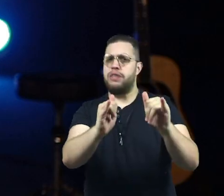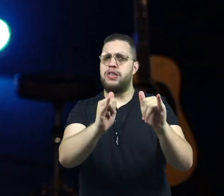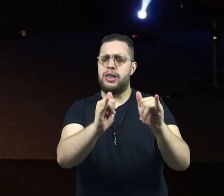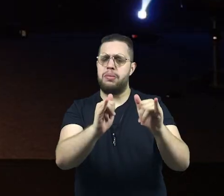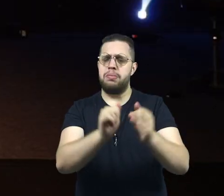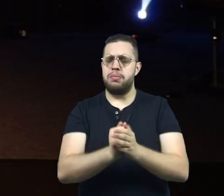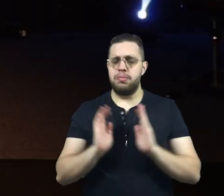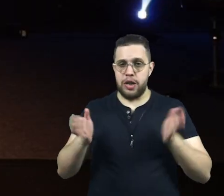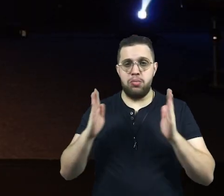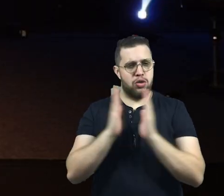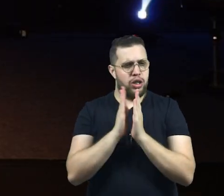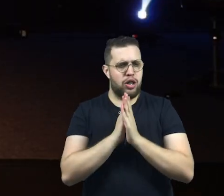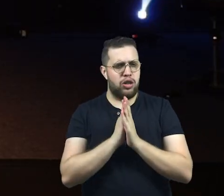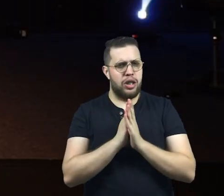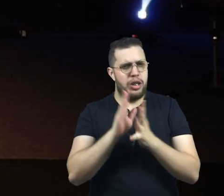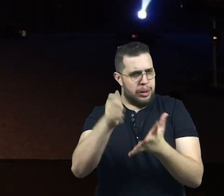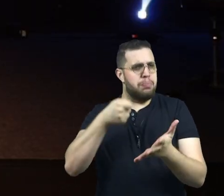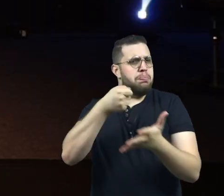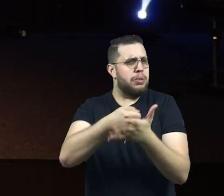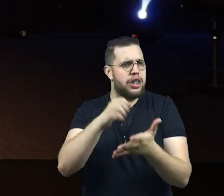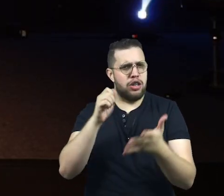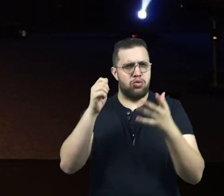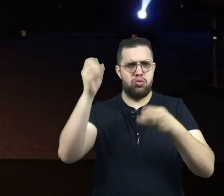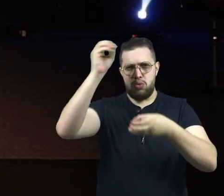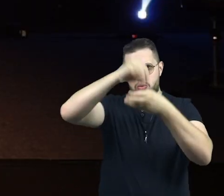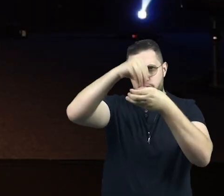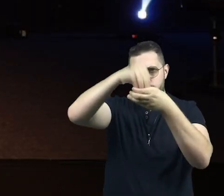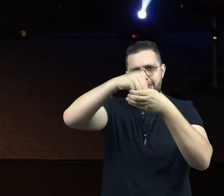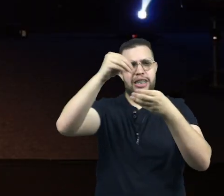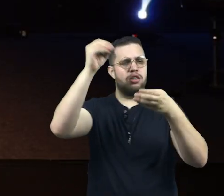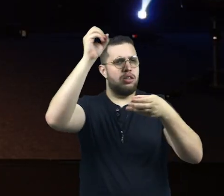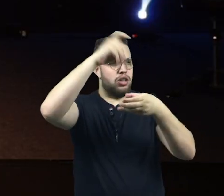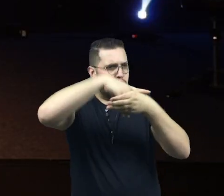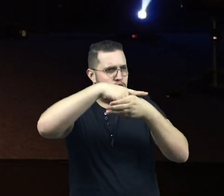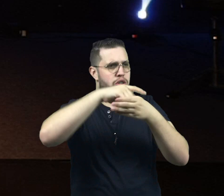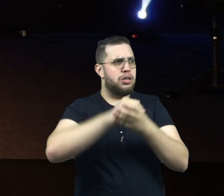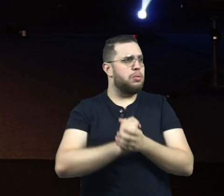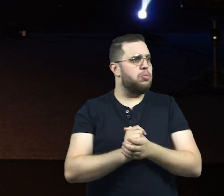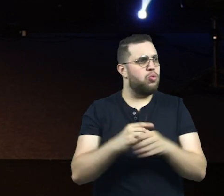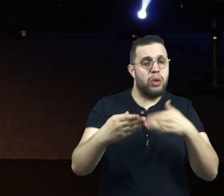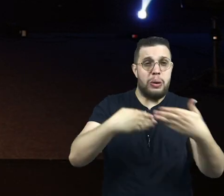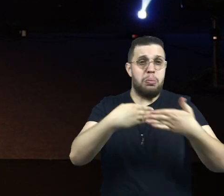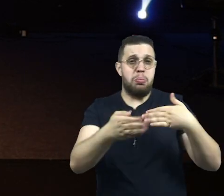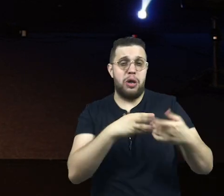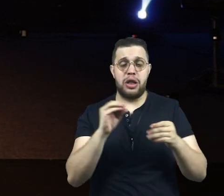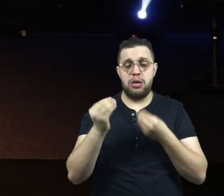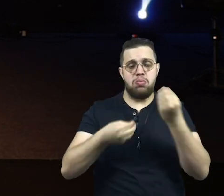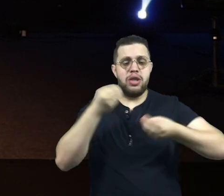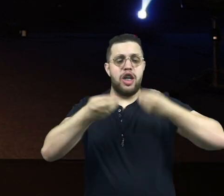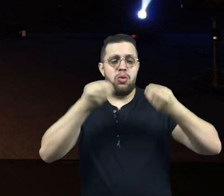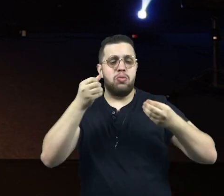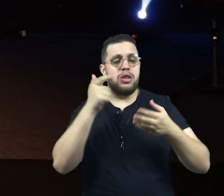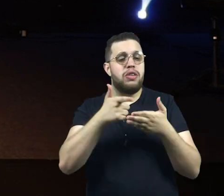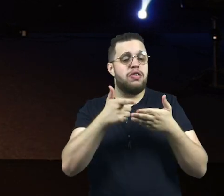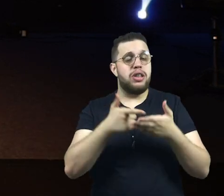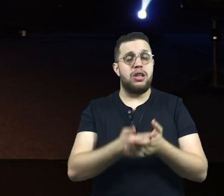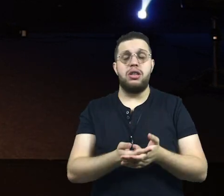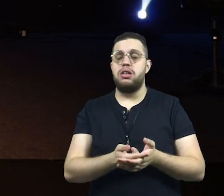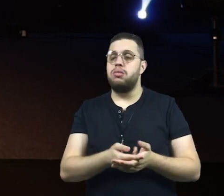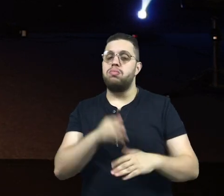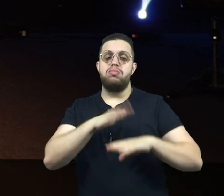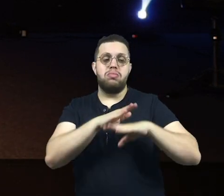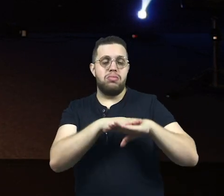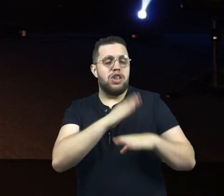orar então, segure a sua oferta, o seu dízimo, né? O seu celular, a maneira como você vai fazer isso. Coloque agora no